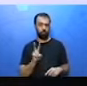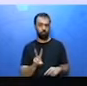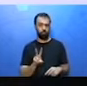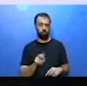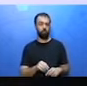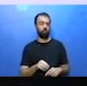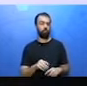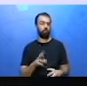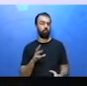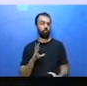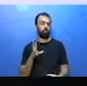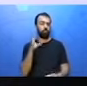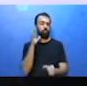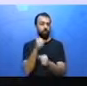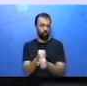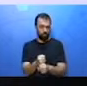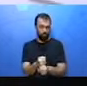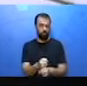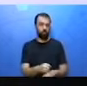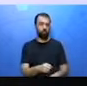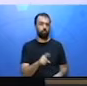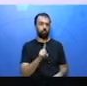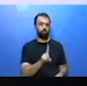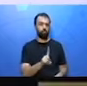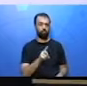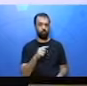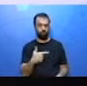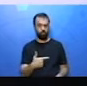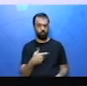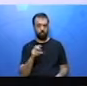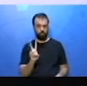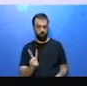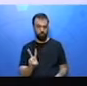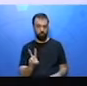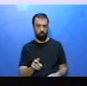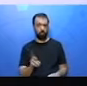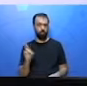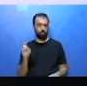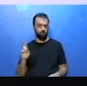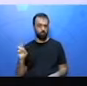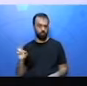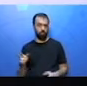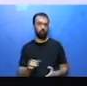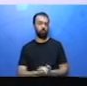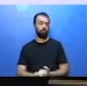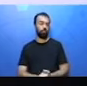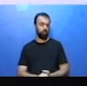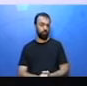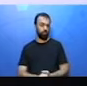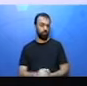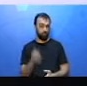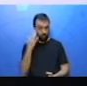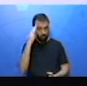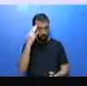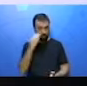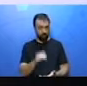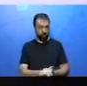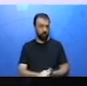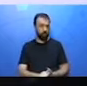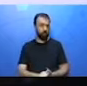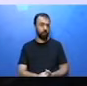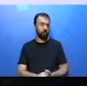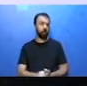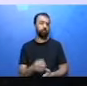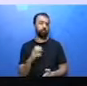mais dois ela tem total agora de 172 real tá certo agora